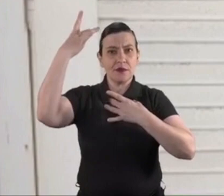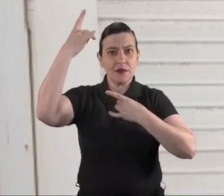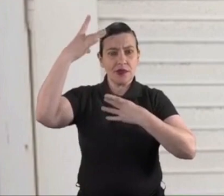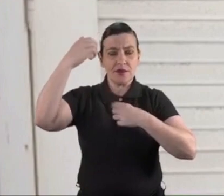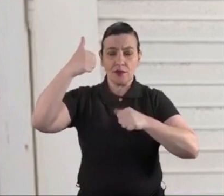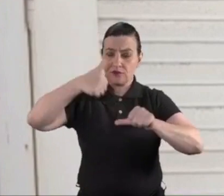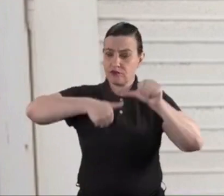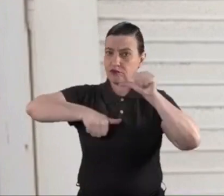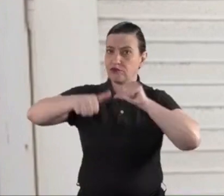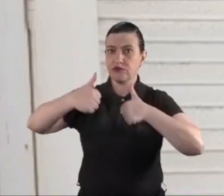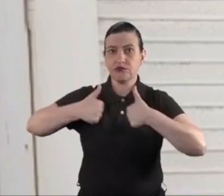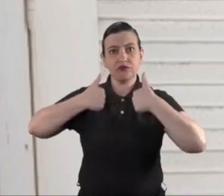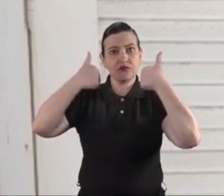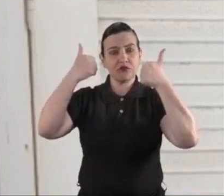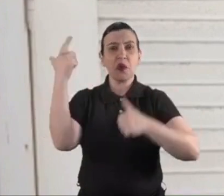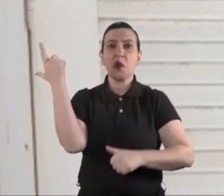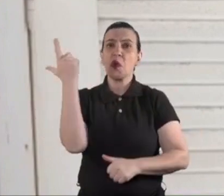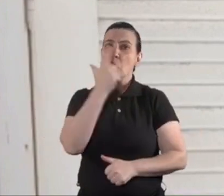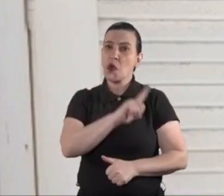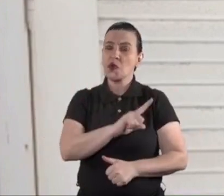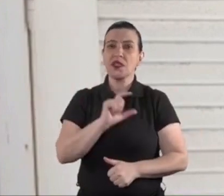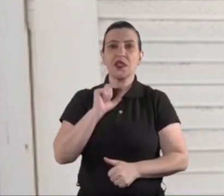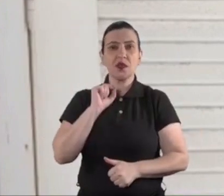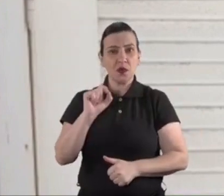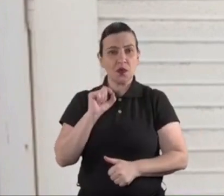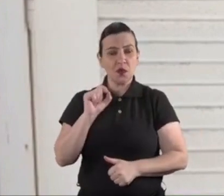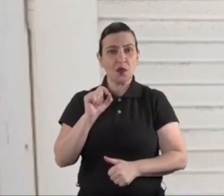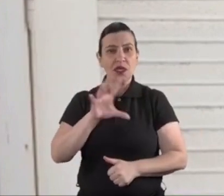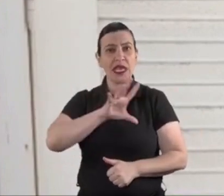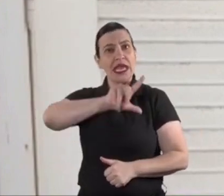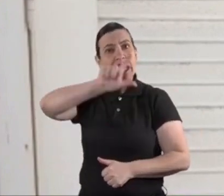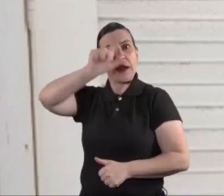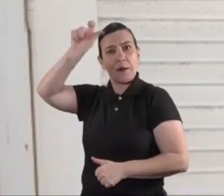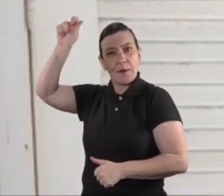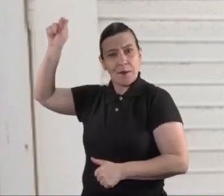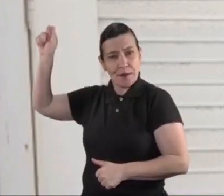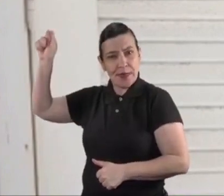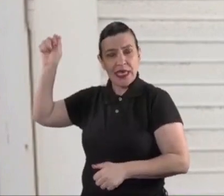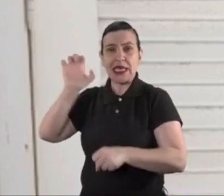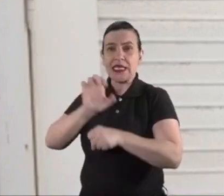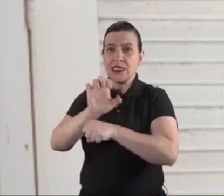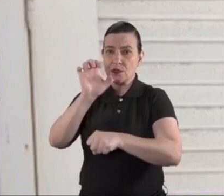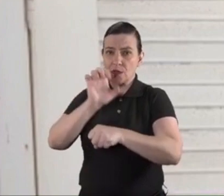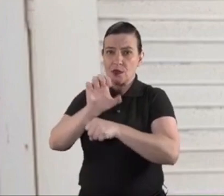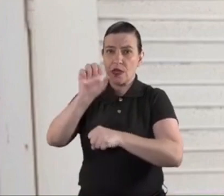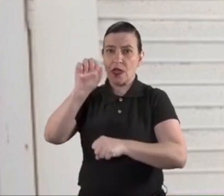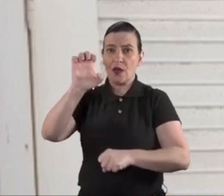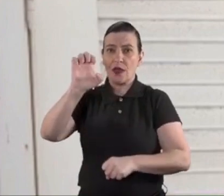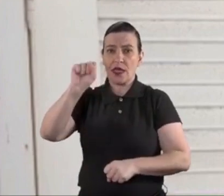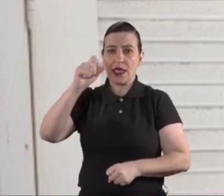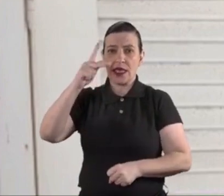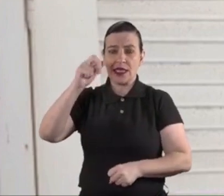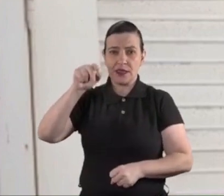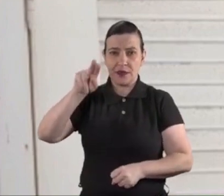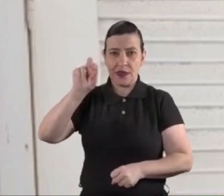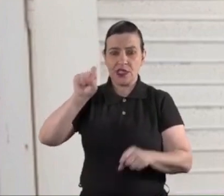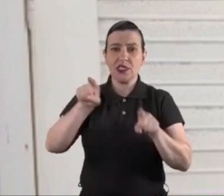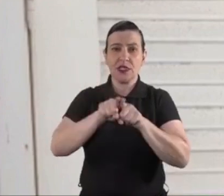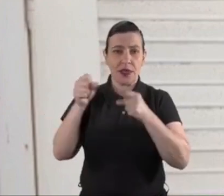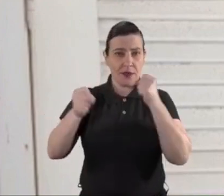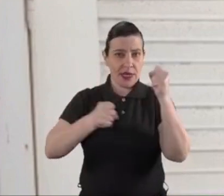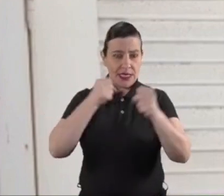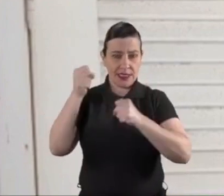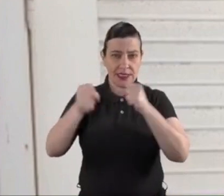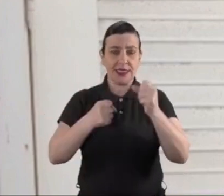melhorando, eu consegui me tornar campeã estadual de sprint e maratona de V1 e